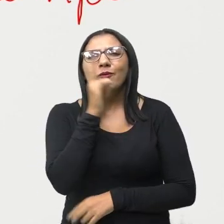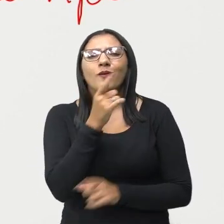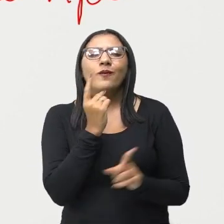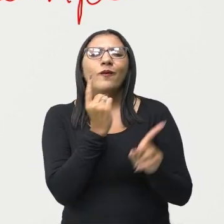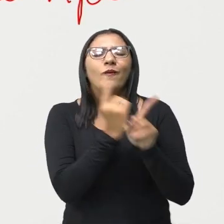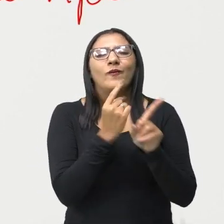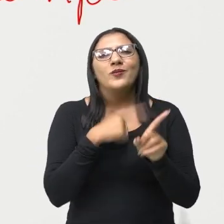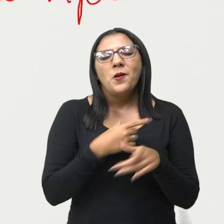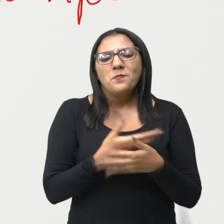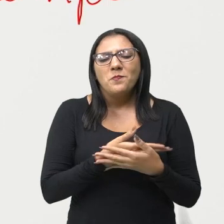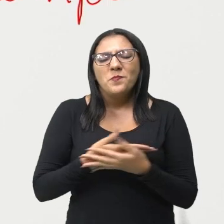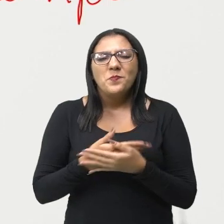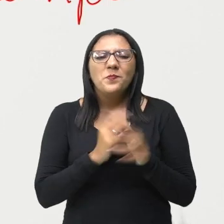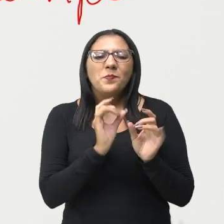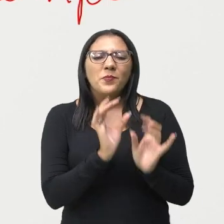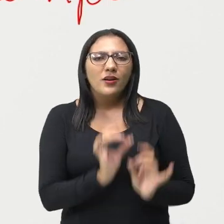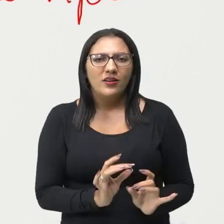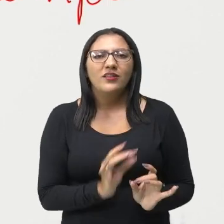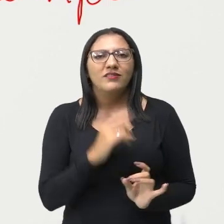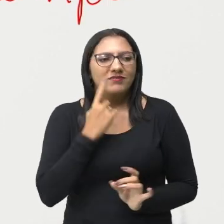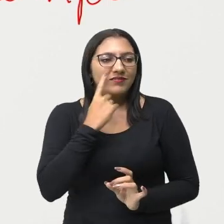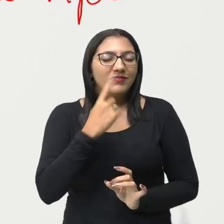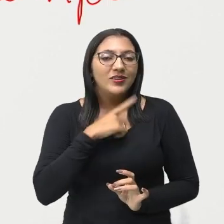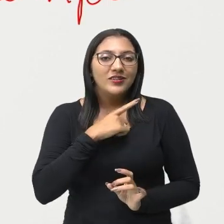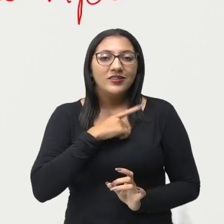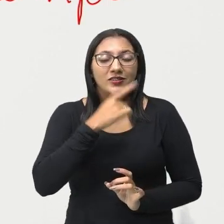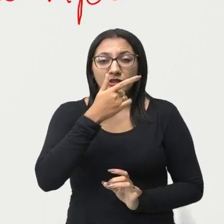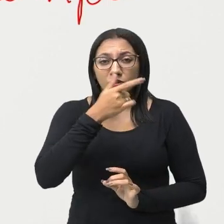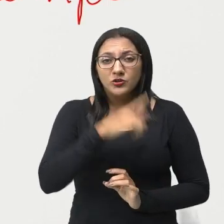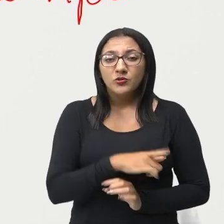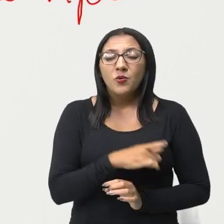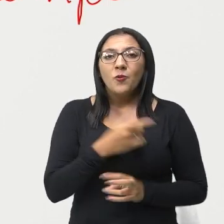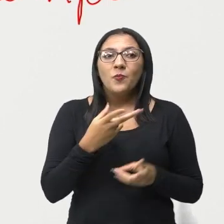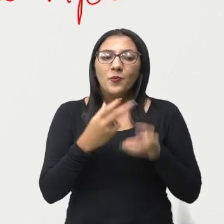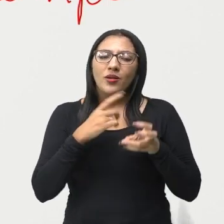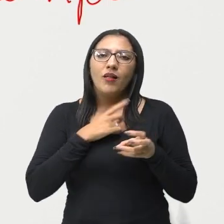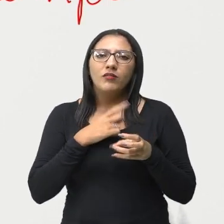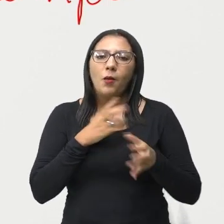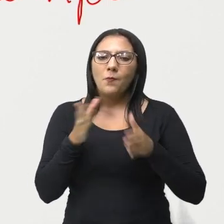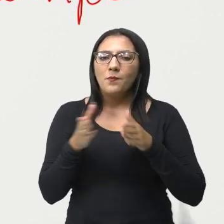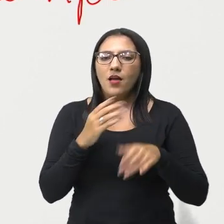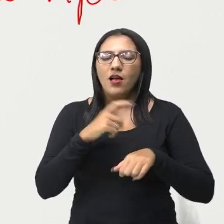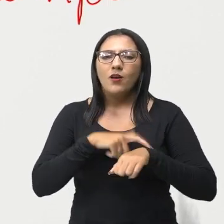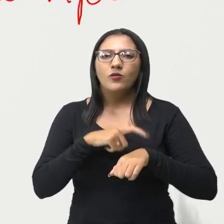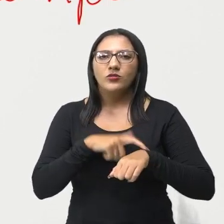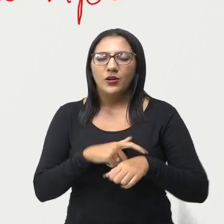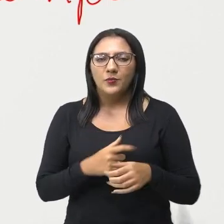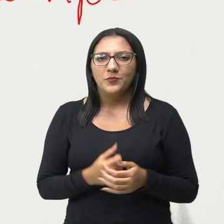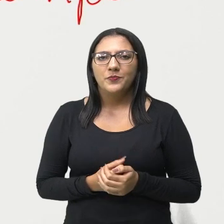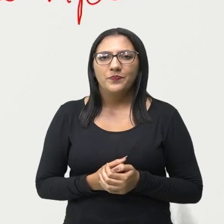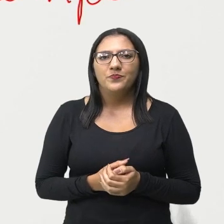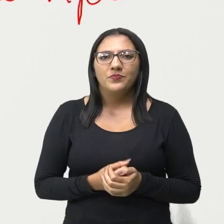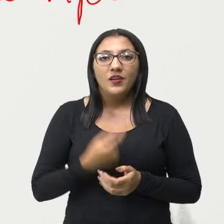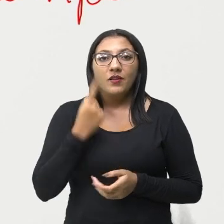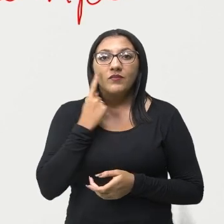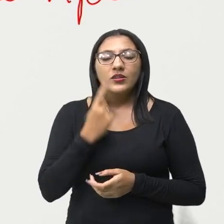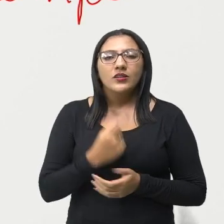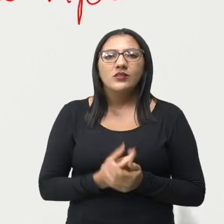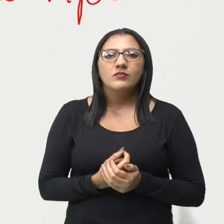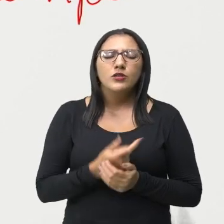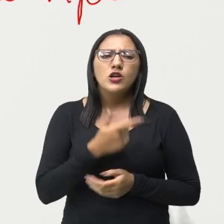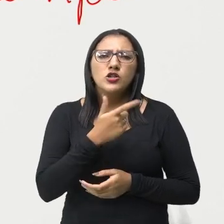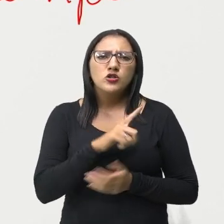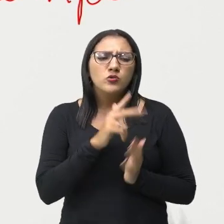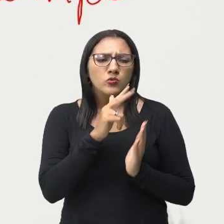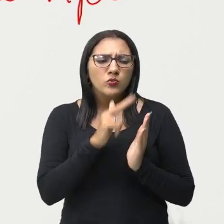Observem, finalmente também outro advérbio presente, marcando essa ideia de tempo, do momento. Eu finalmente encontrei o